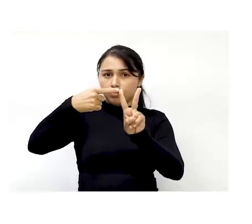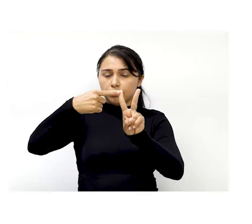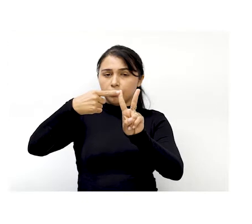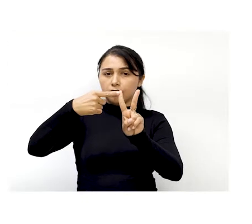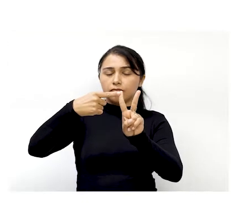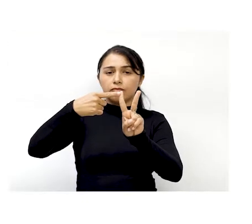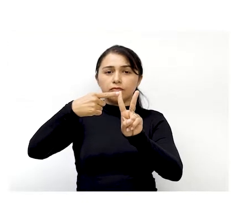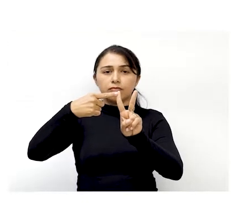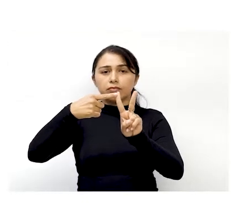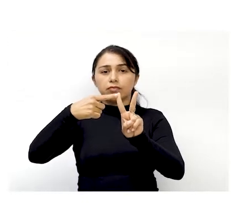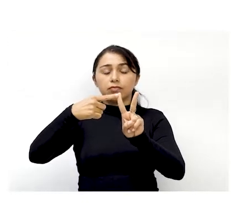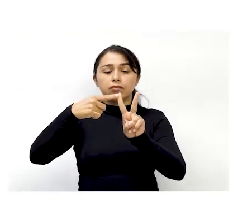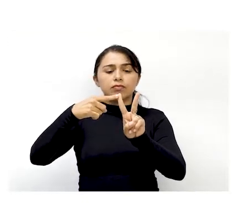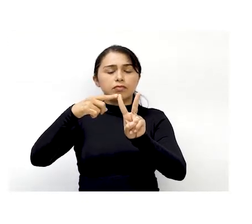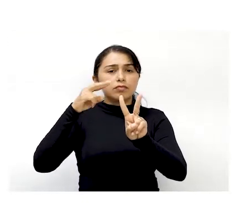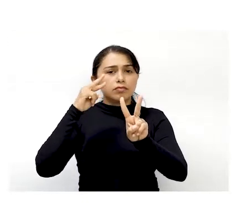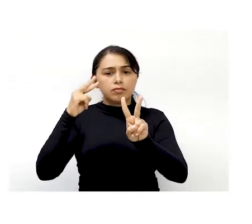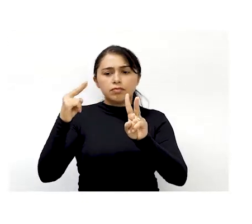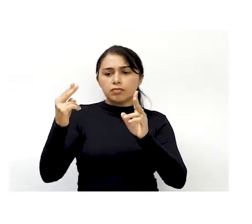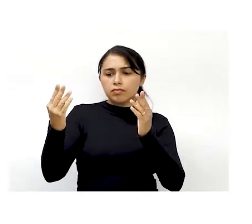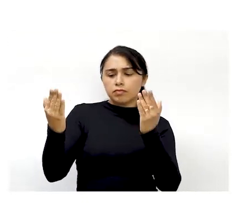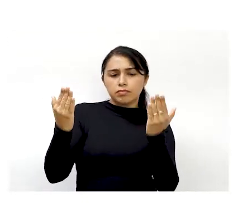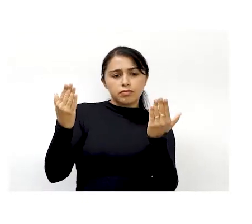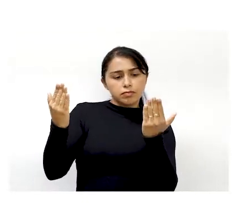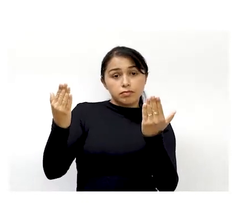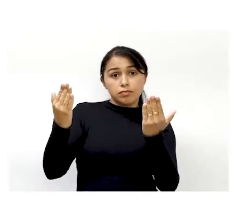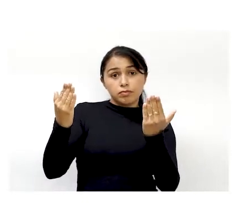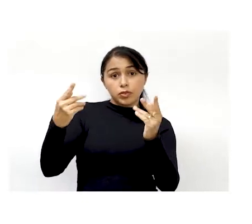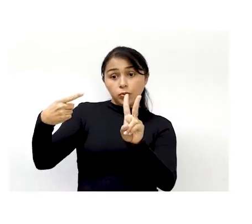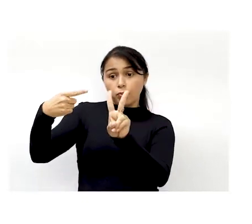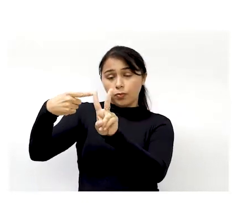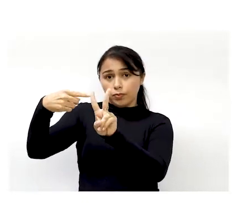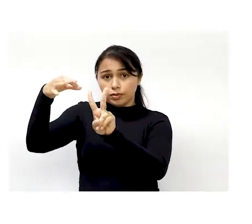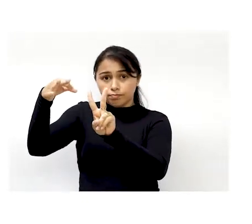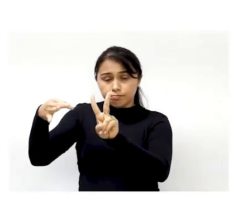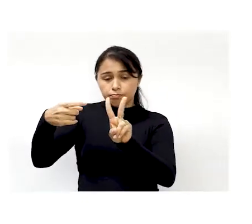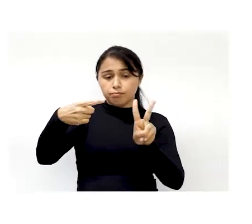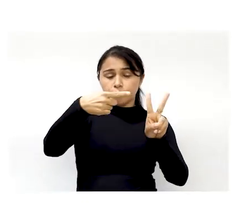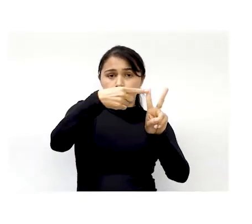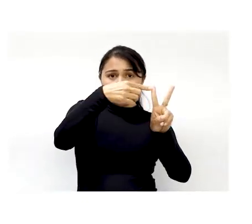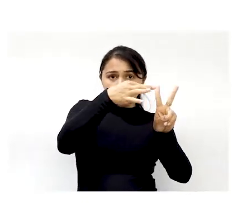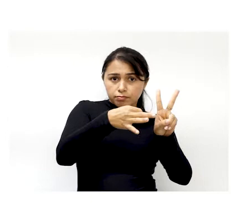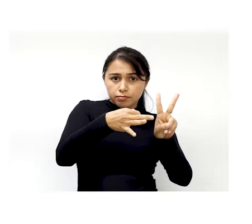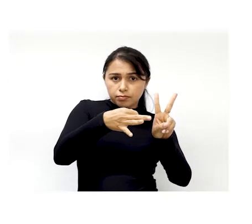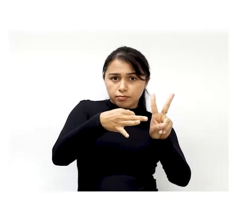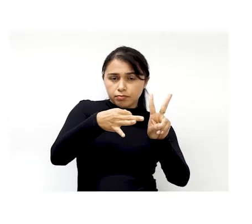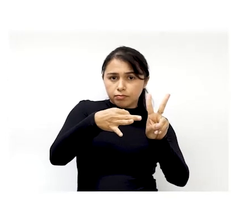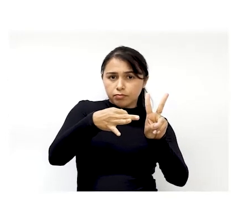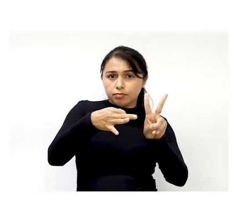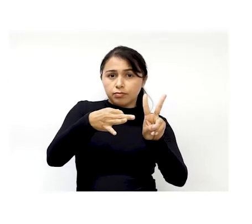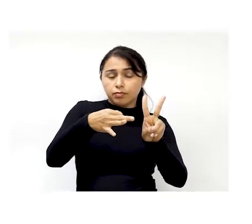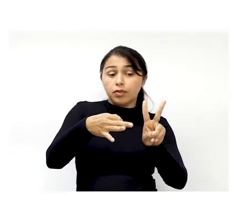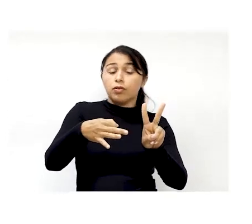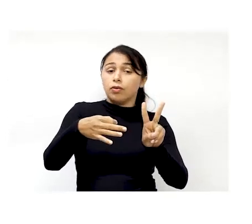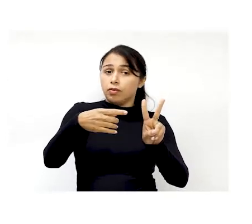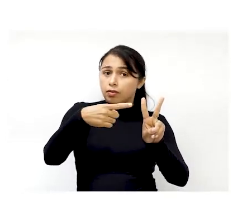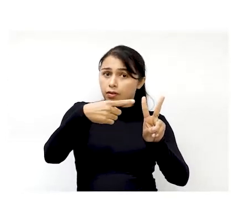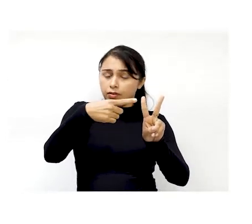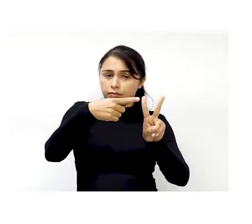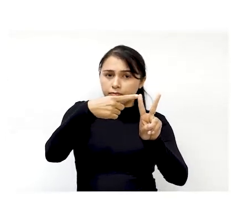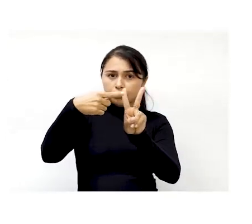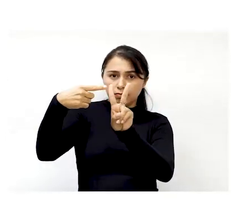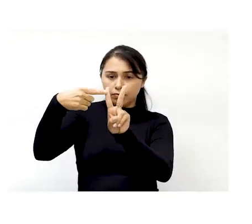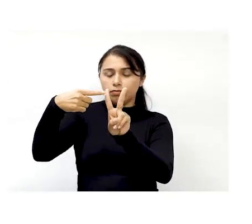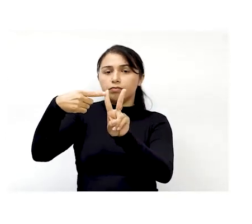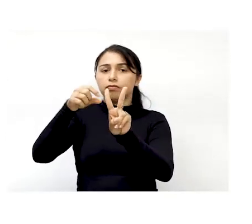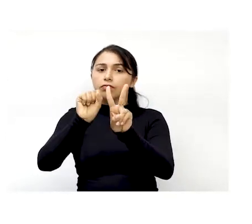Então sempre procurar raízes que são exatas, né, para você descobrir aqui, ó, quais estão entre. Então, sabendo disso, o 8, a raiz de